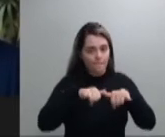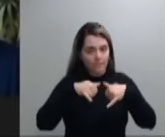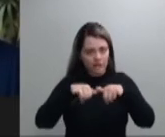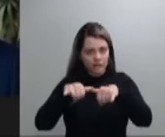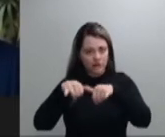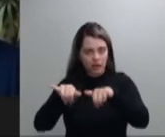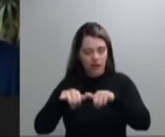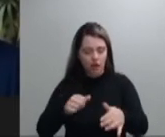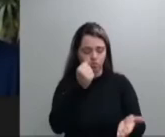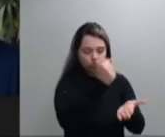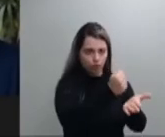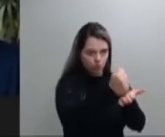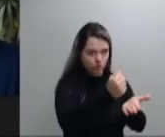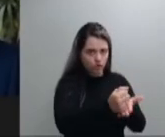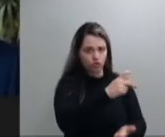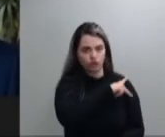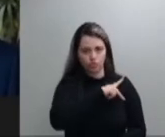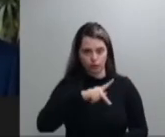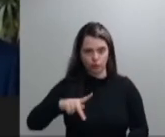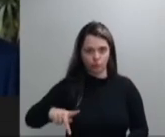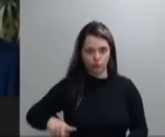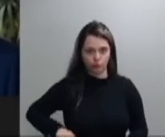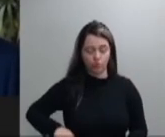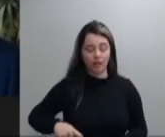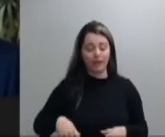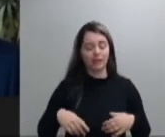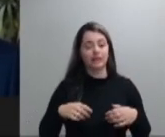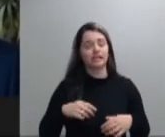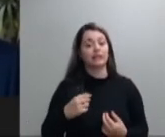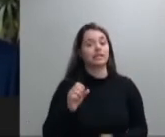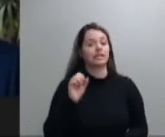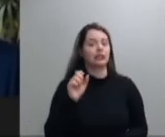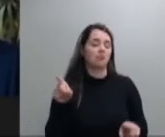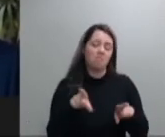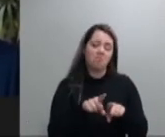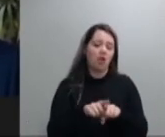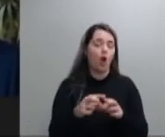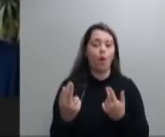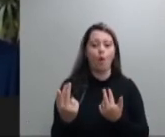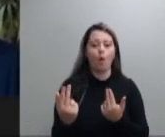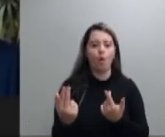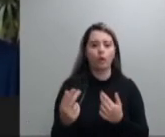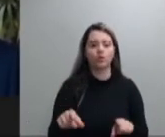públicos mesmo que o estado participe competência segunda sessão